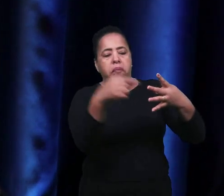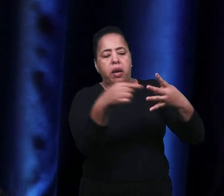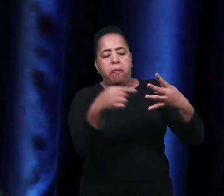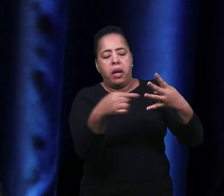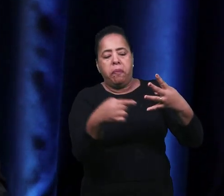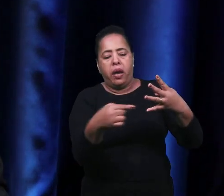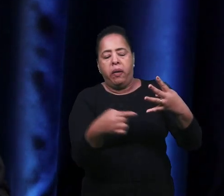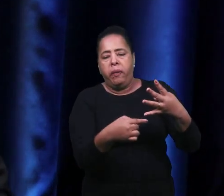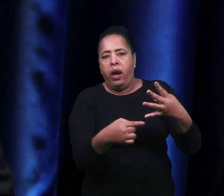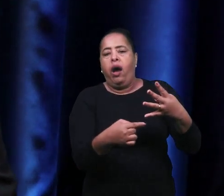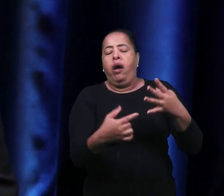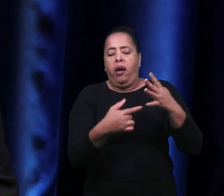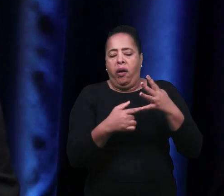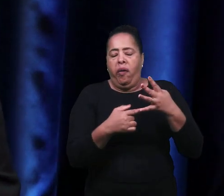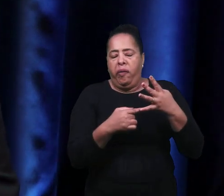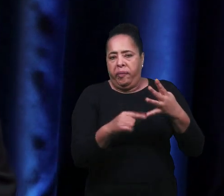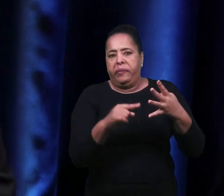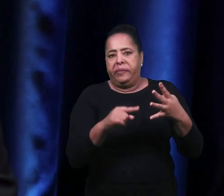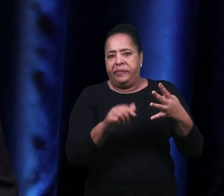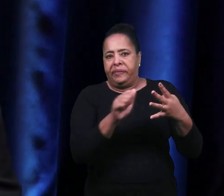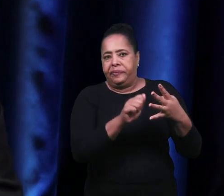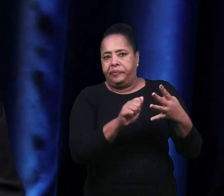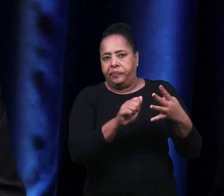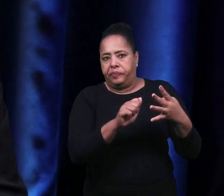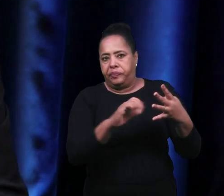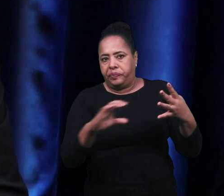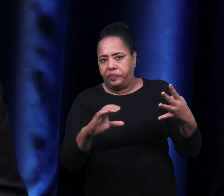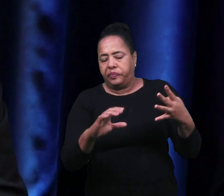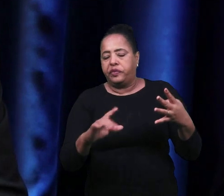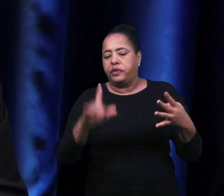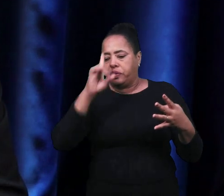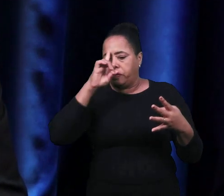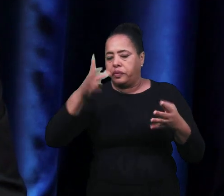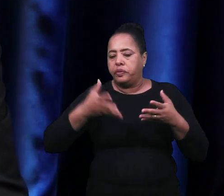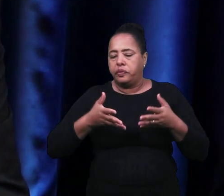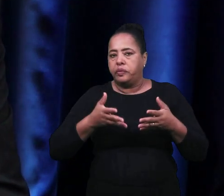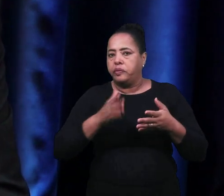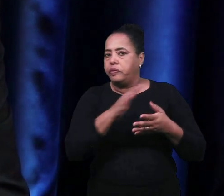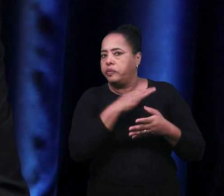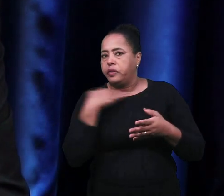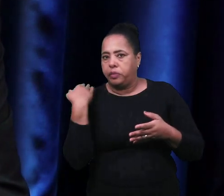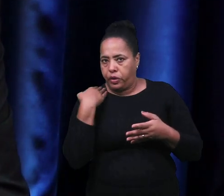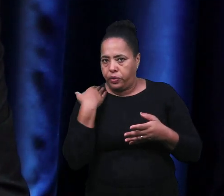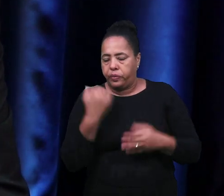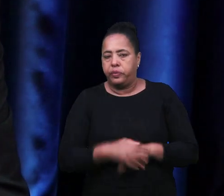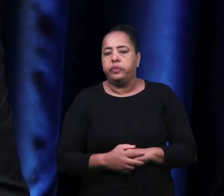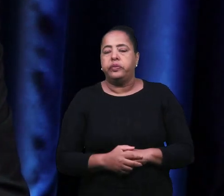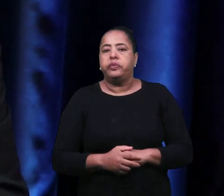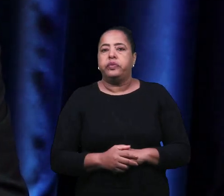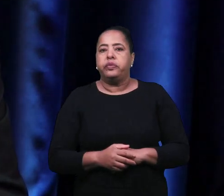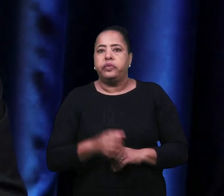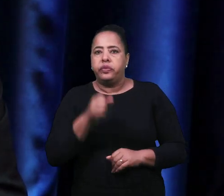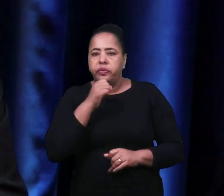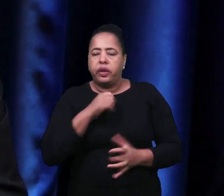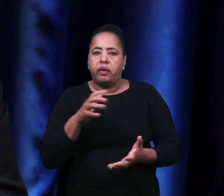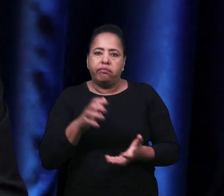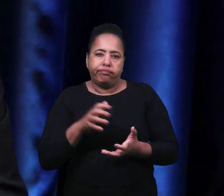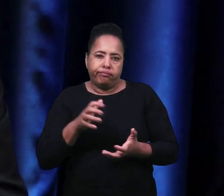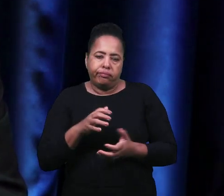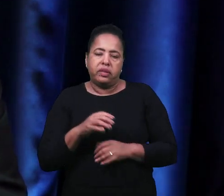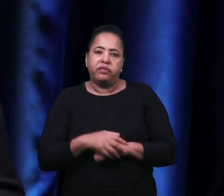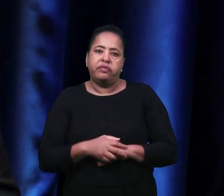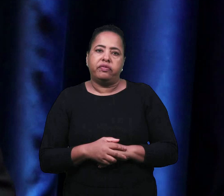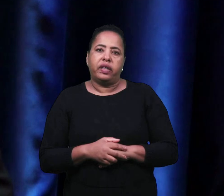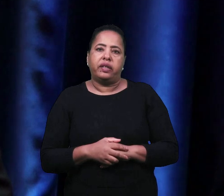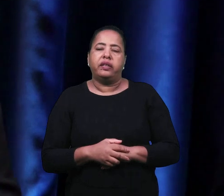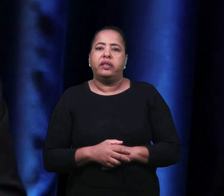em 1827 a.C. a data do seu falecimento. Seu possível falecimento, né? Morre velho, farto de dias, né? Sim. O